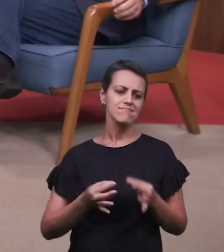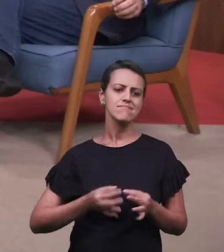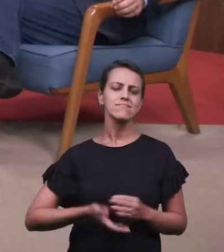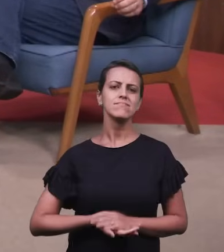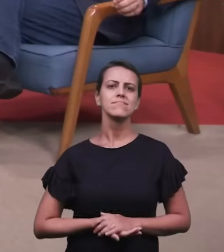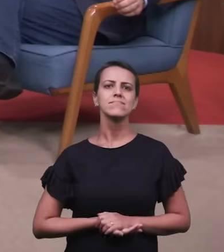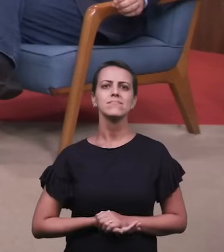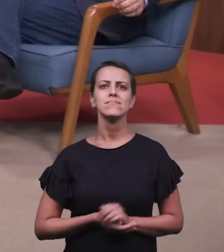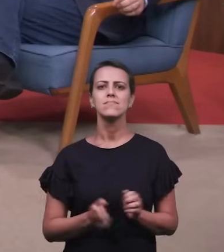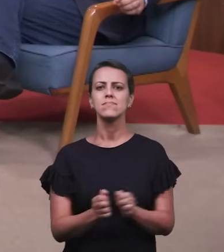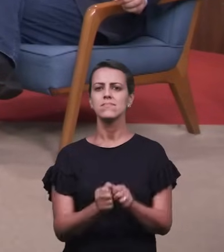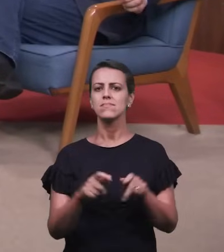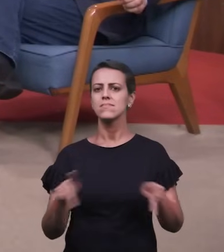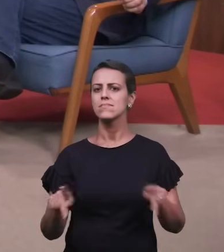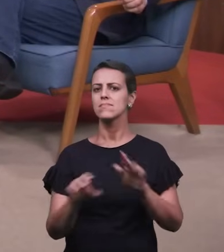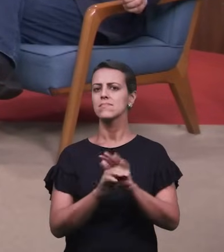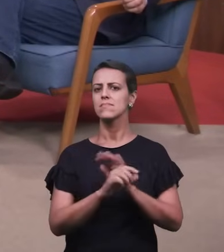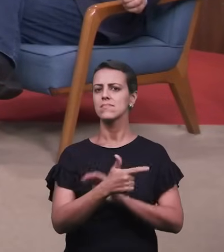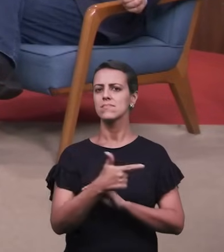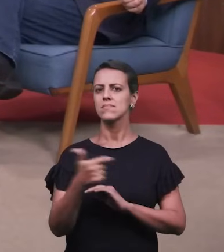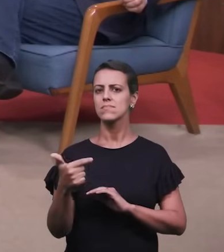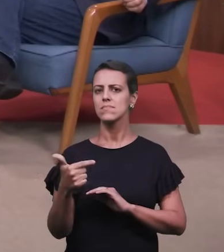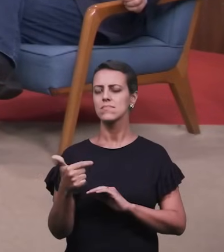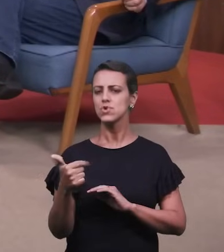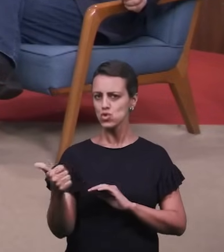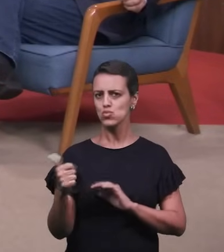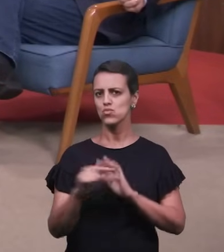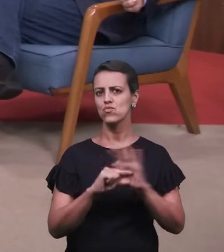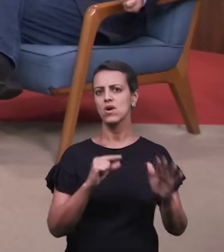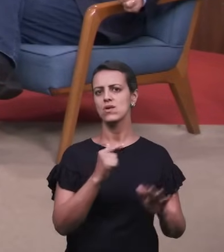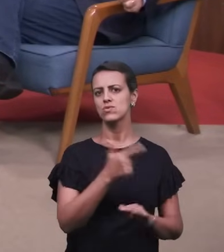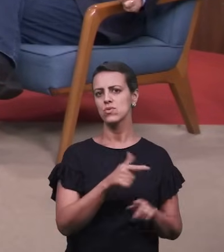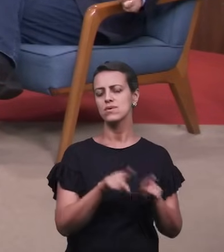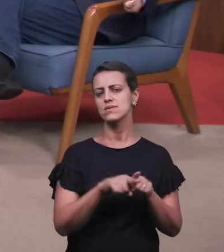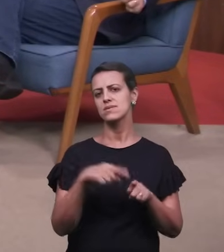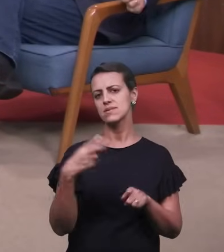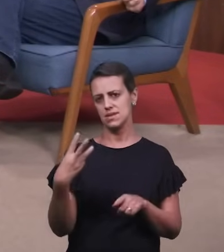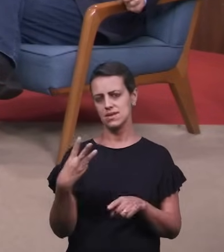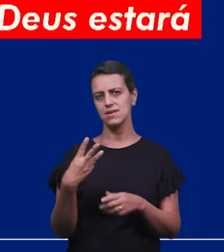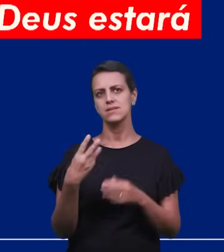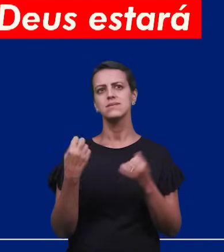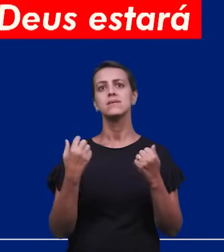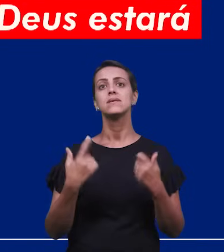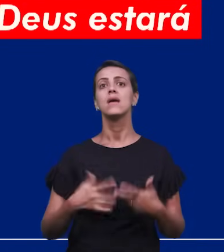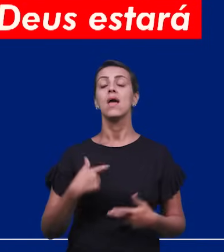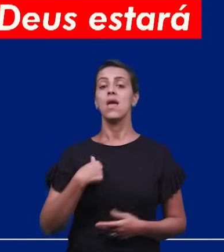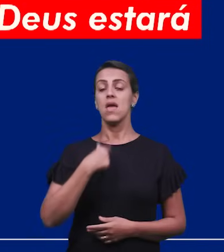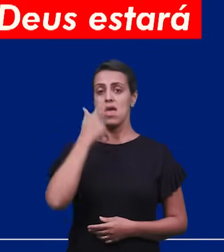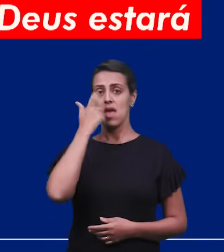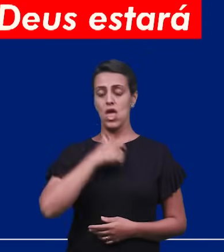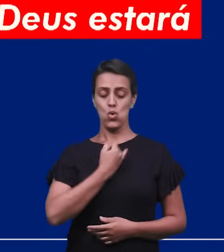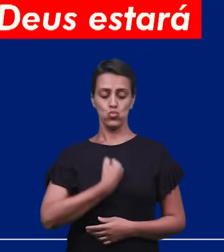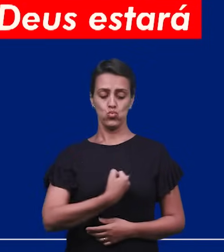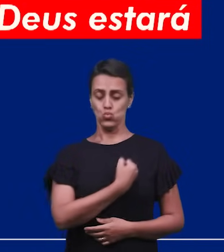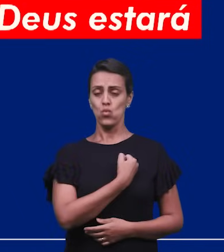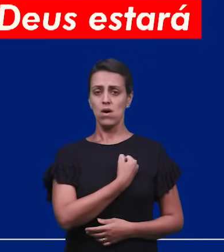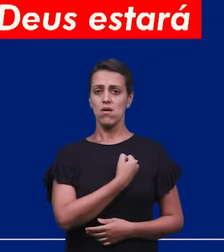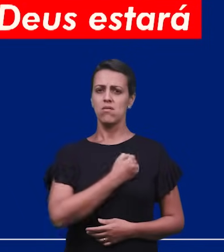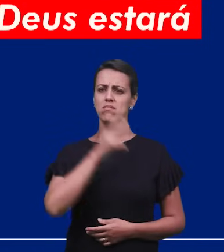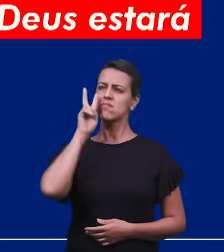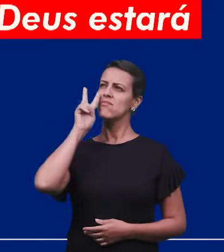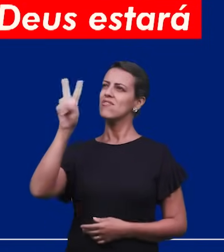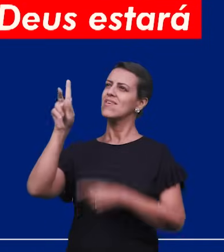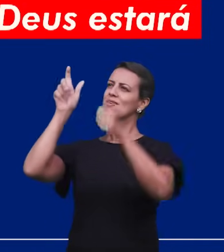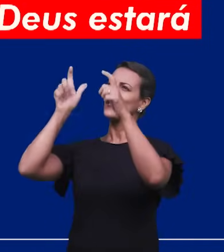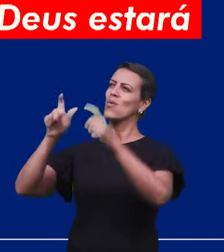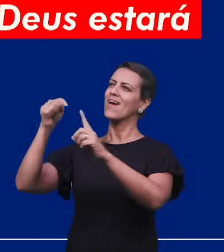comentando esse aspecto, que está em Apocalipse capítulo 21, versos 2 e 3, e que diz o seguinte: eu, João, vi